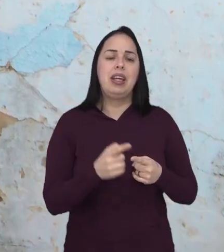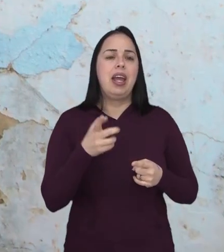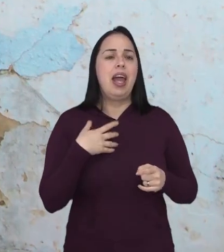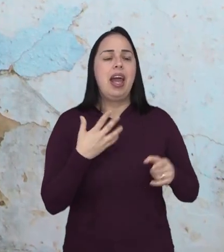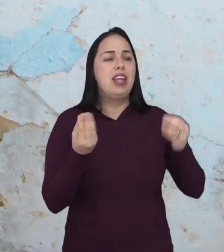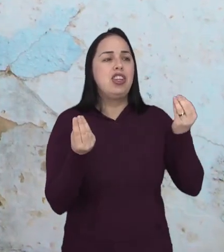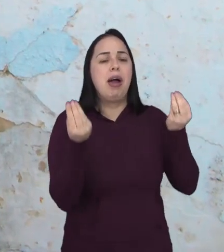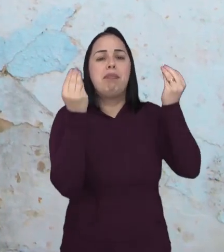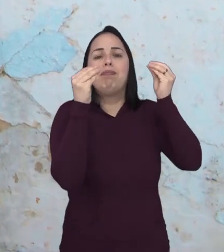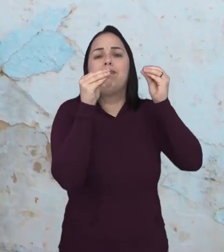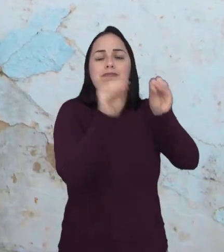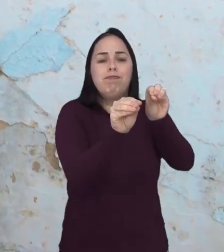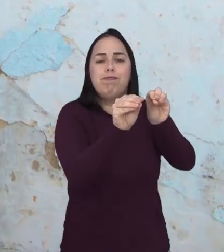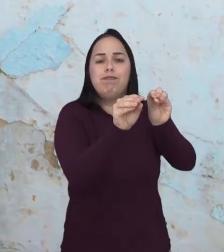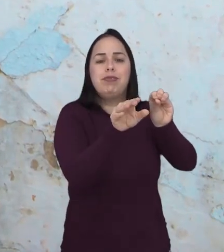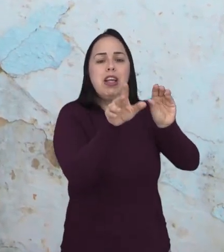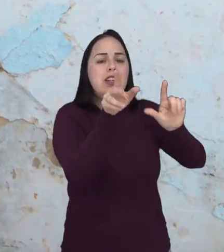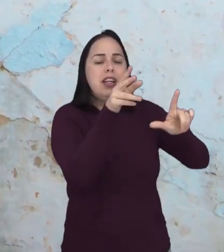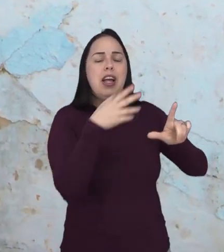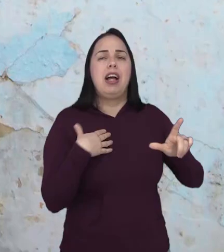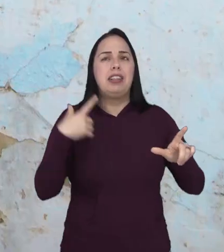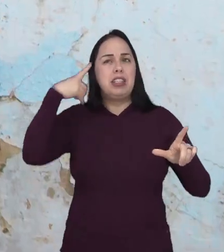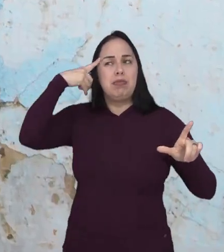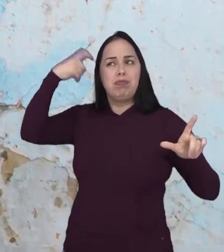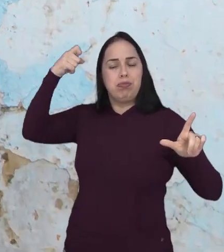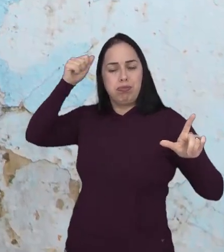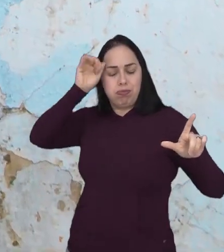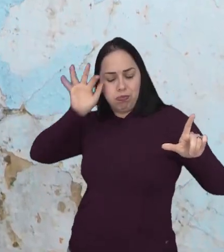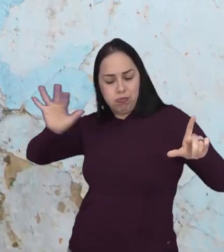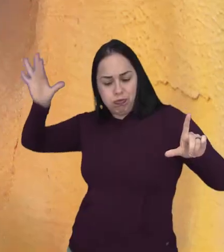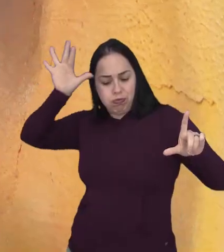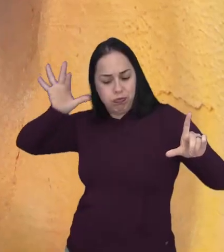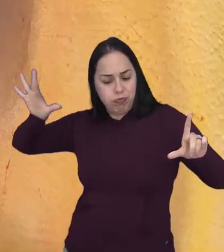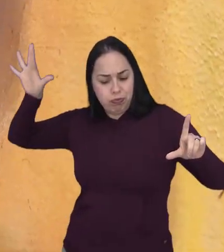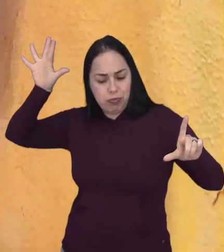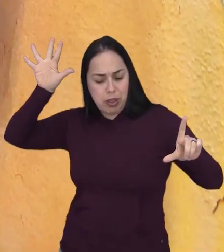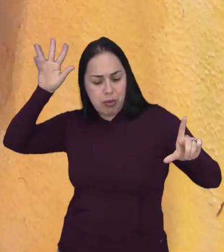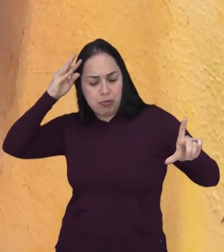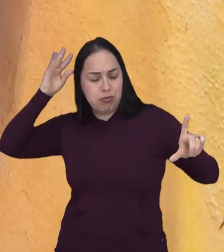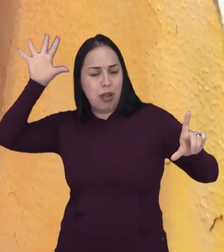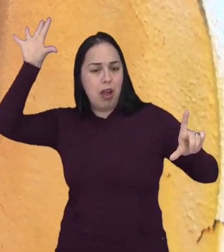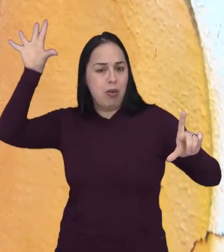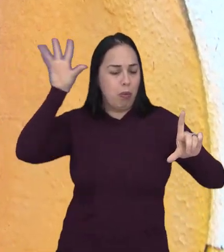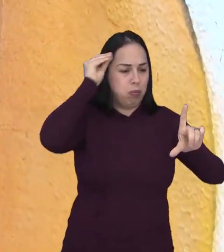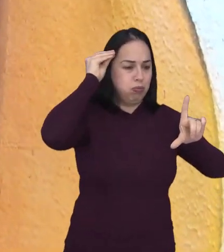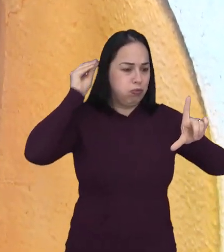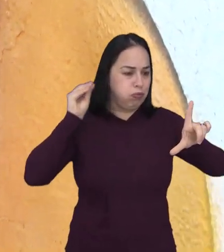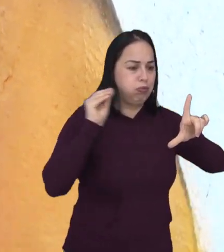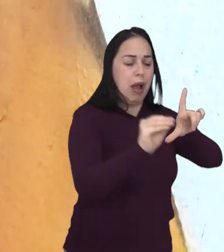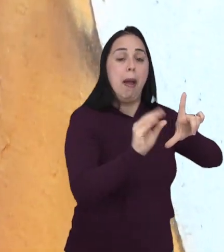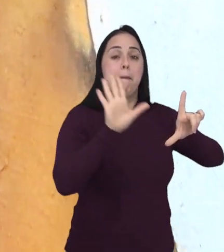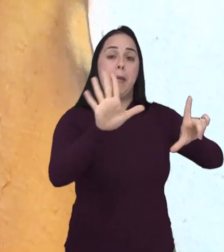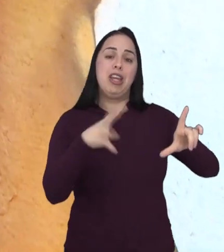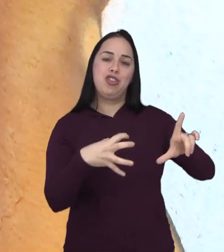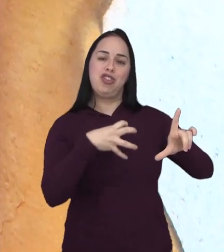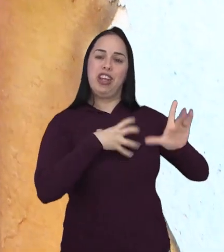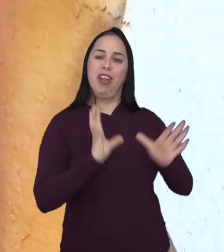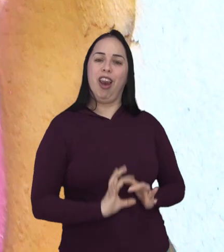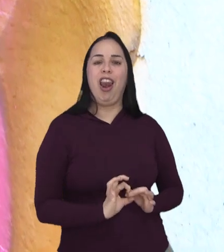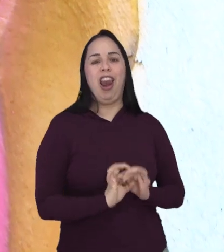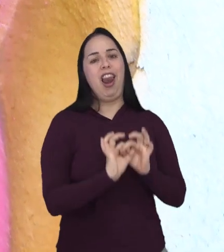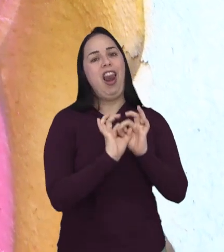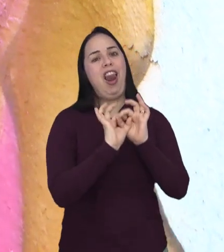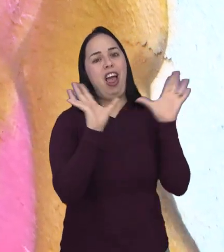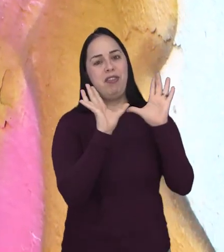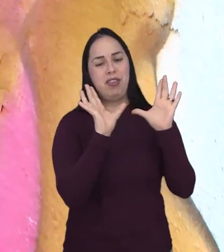intenção, ela existe, mais ou menos do que eu vou fazer, porém eu vou ficando livre para ir